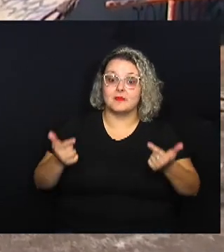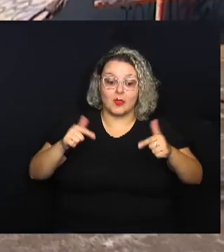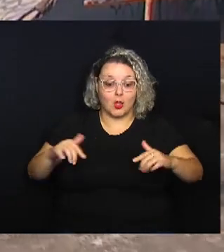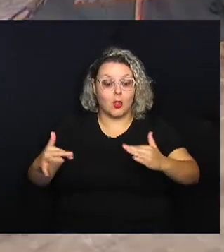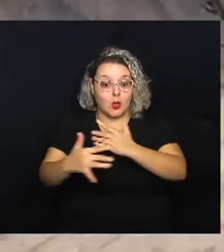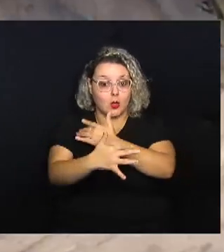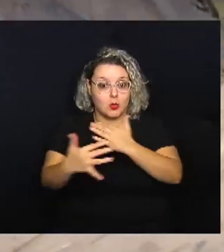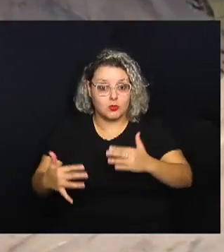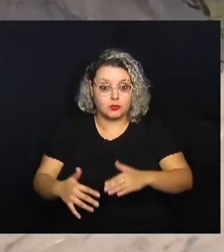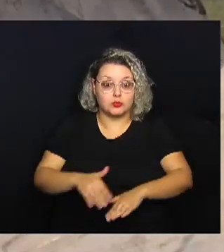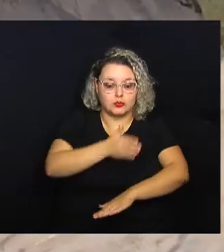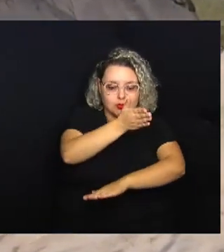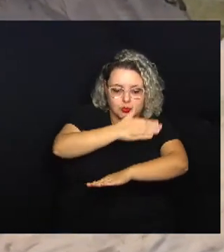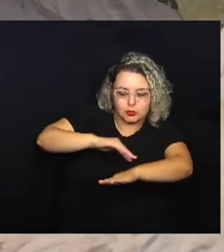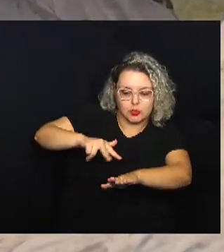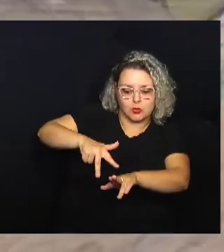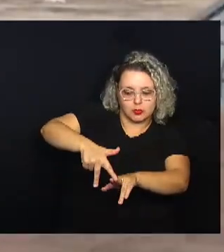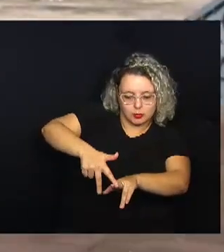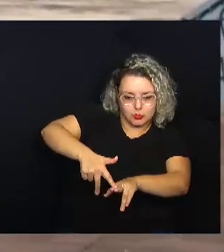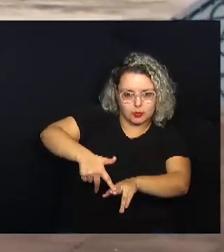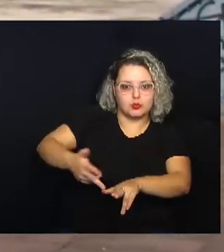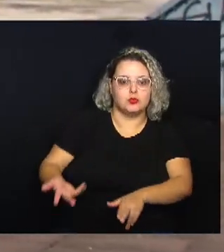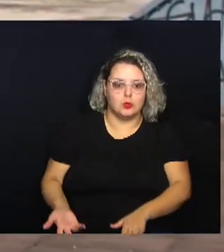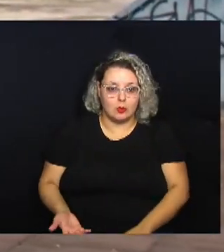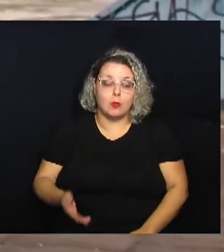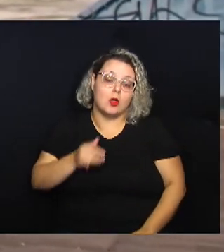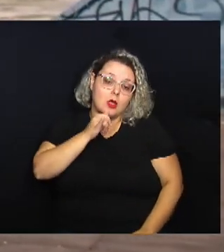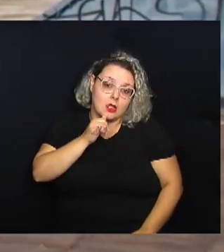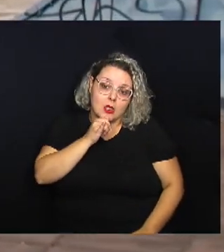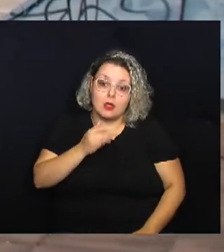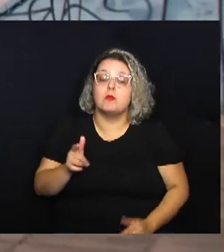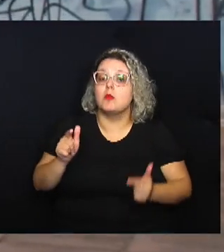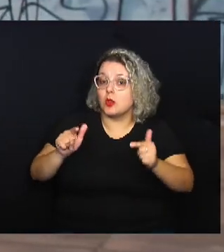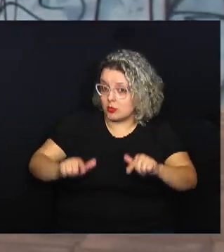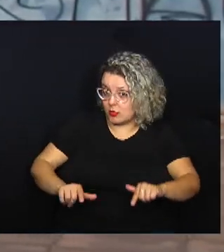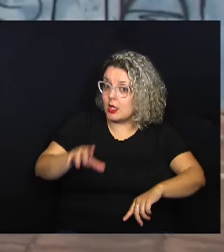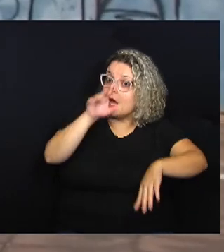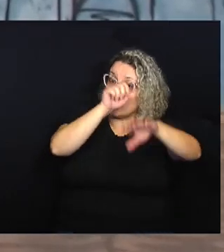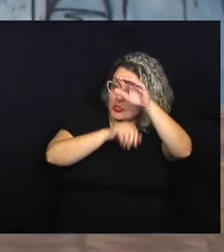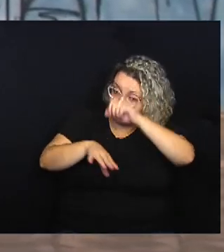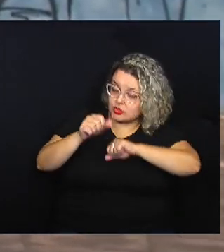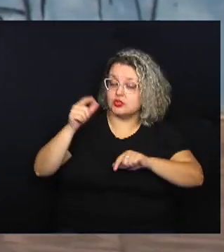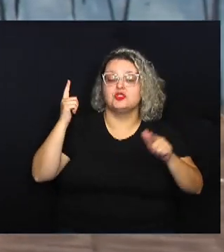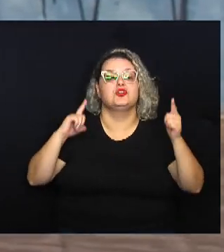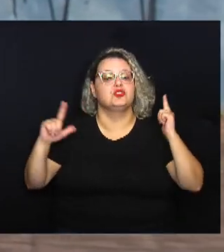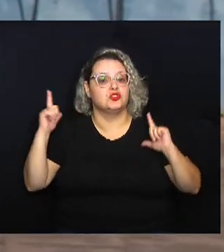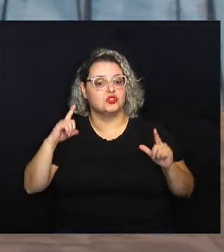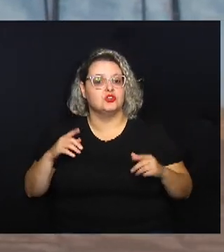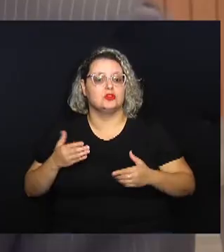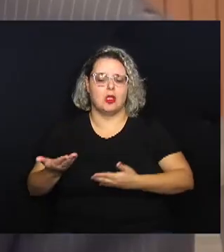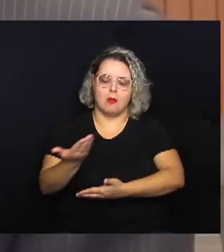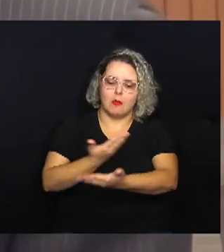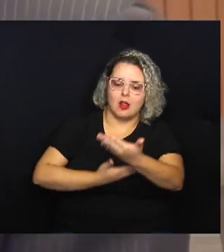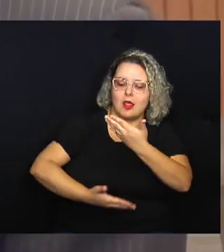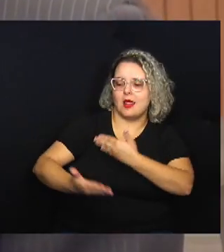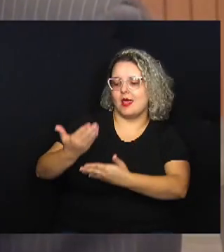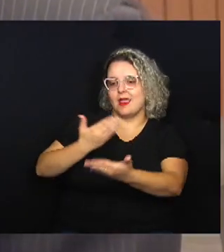como os skate parts por exemplo se tornaram espaços de aprendizado lazer e